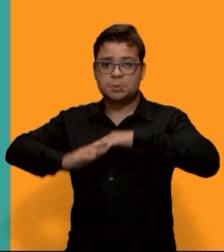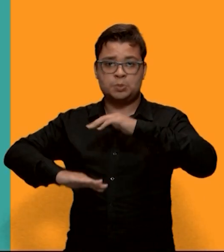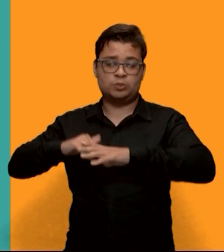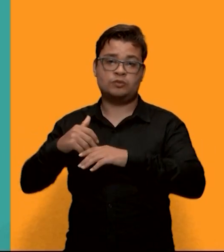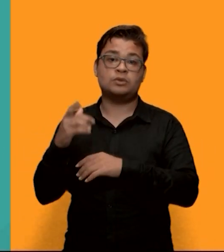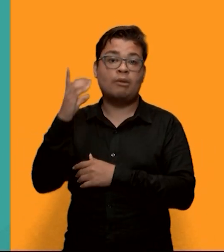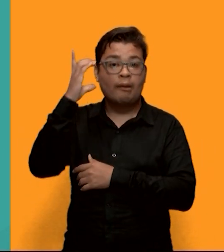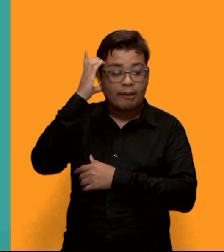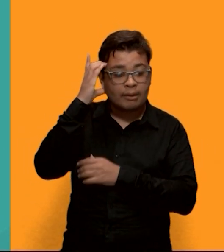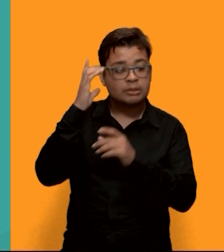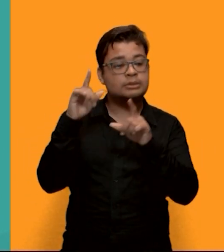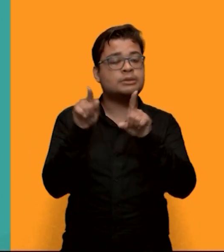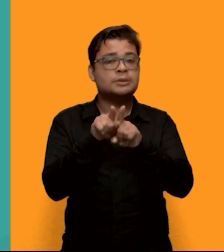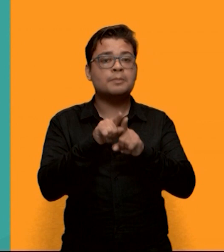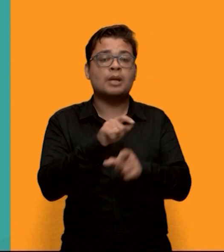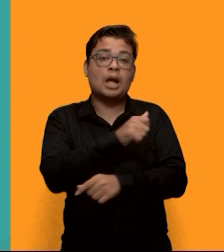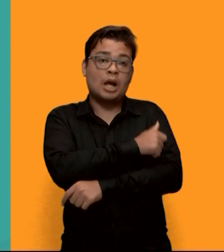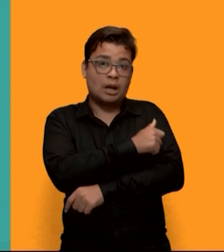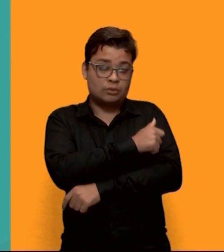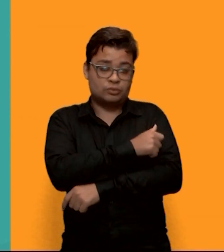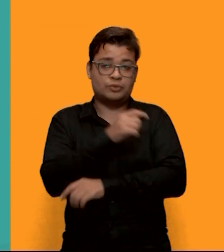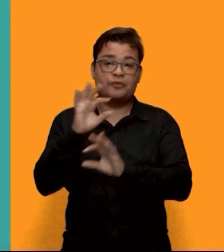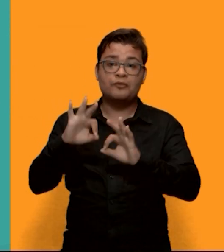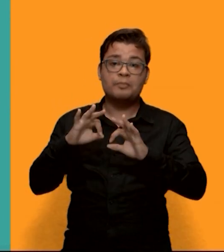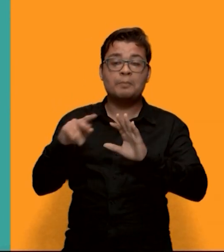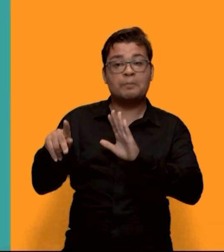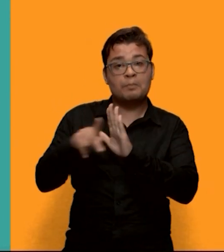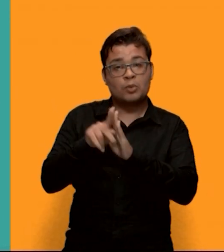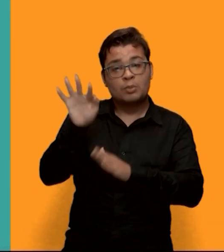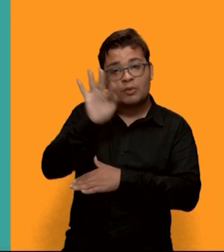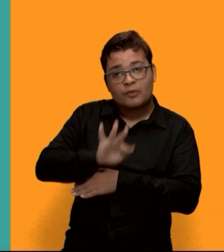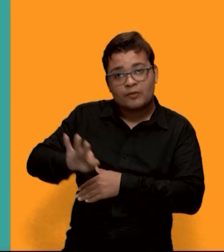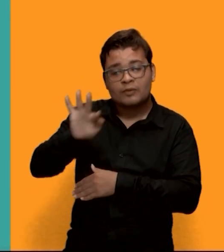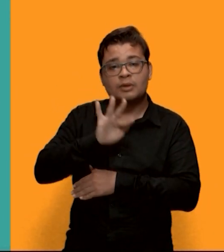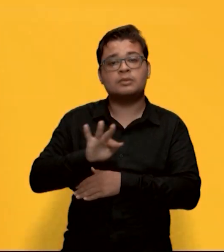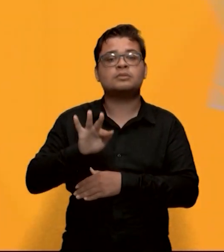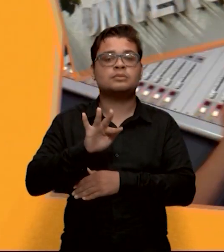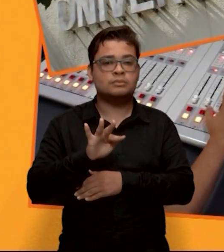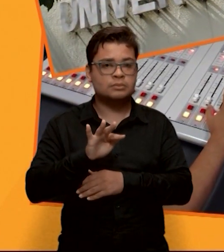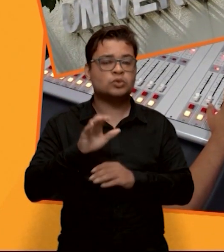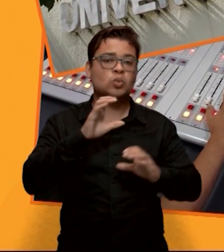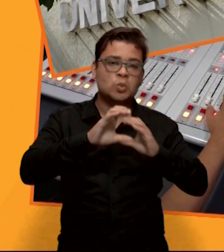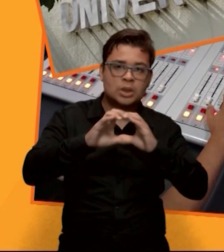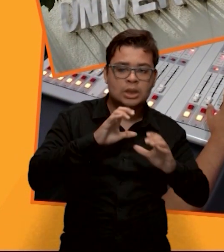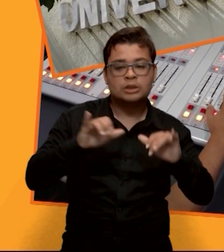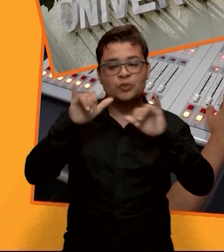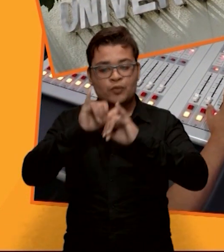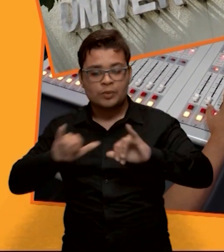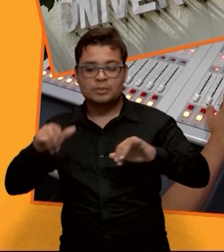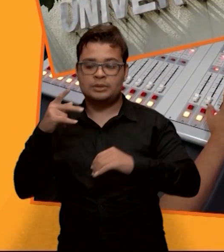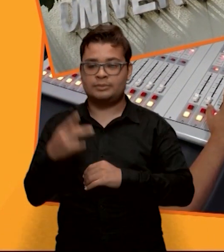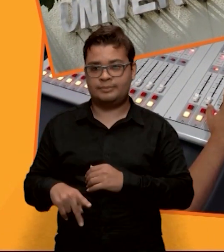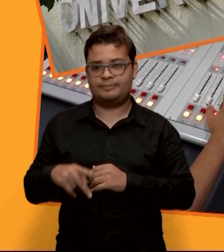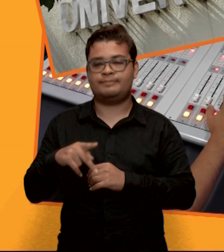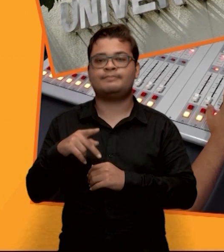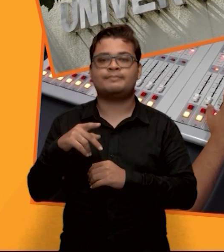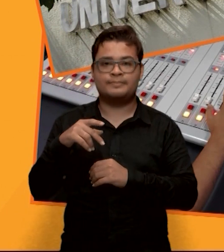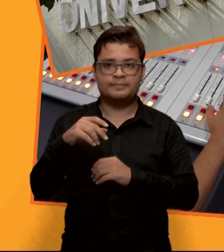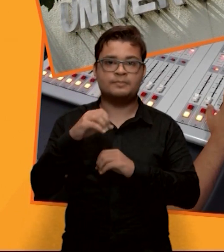e estudantes da Faculdade de Informação e Comunicação da UFG. Sintonize sua rádio